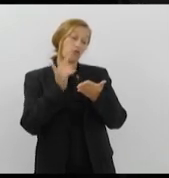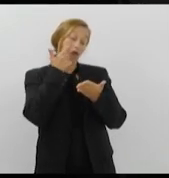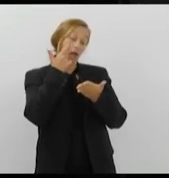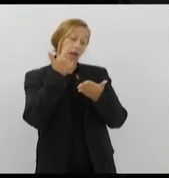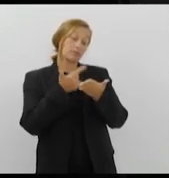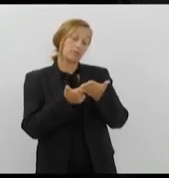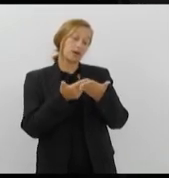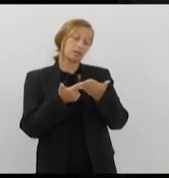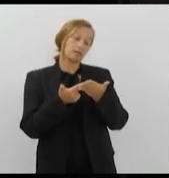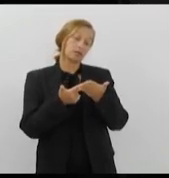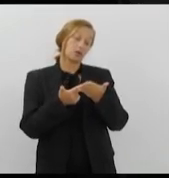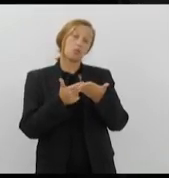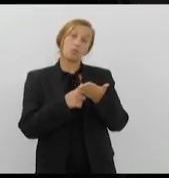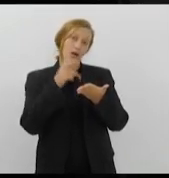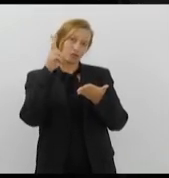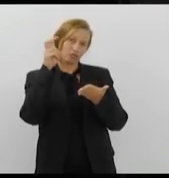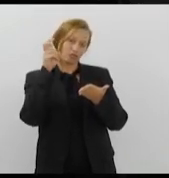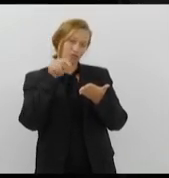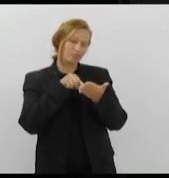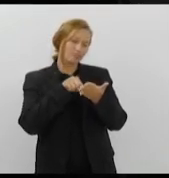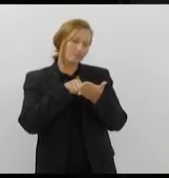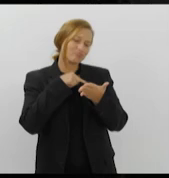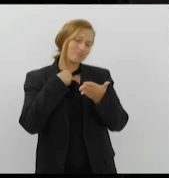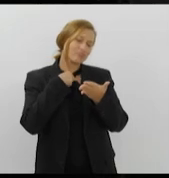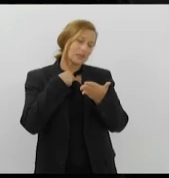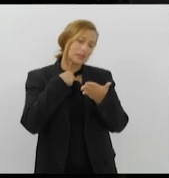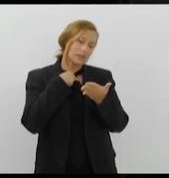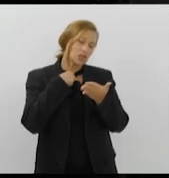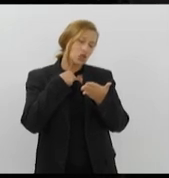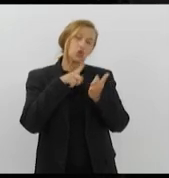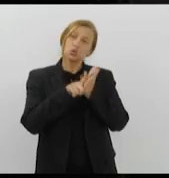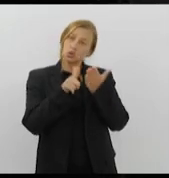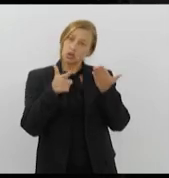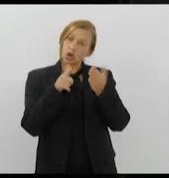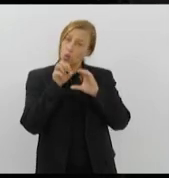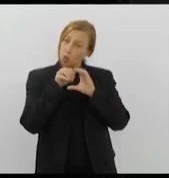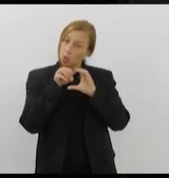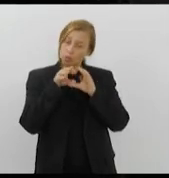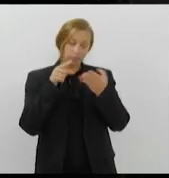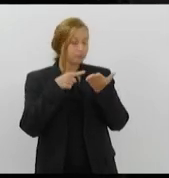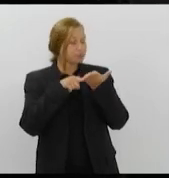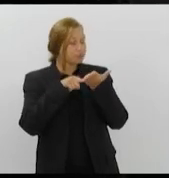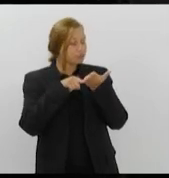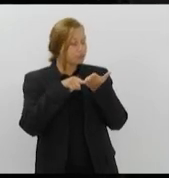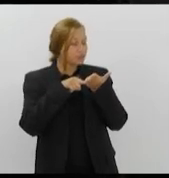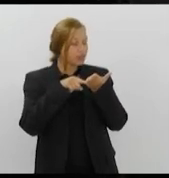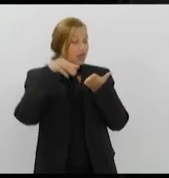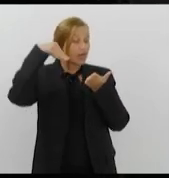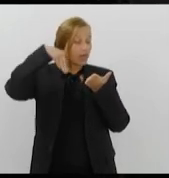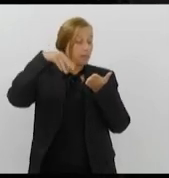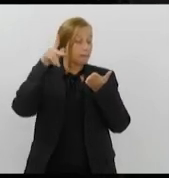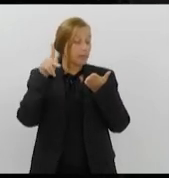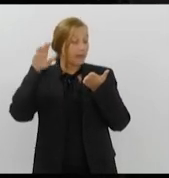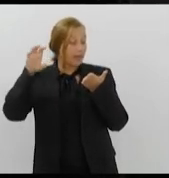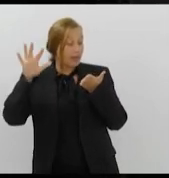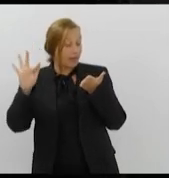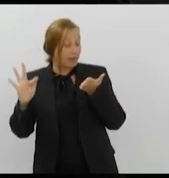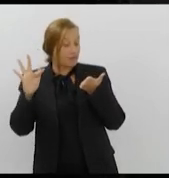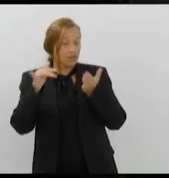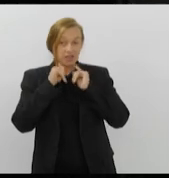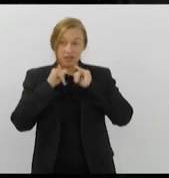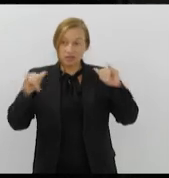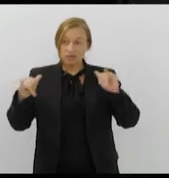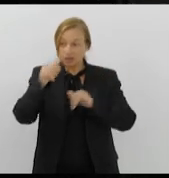uma matéria do jornal O Globo. MPF denuncia prefeita